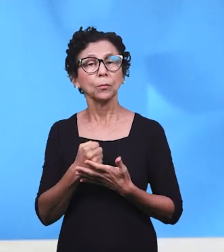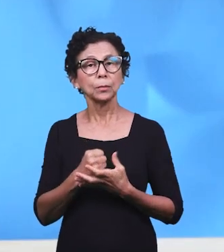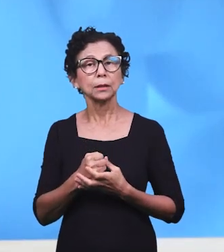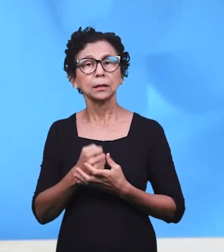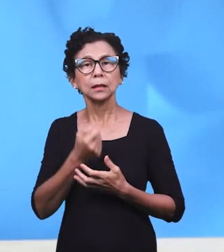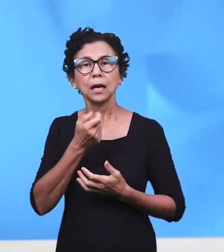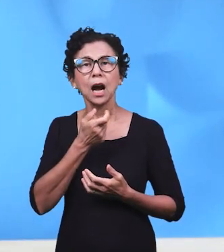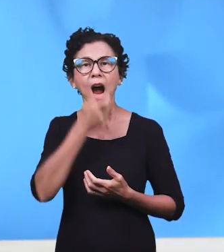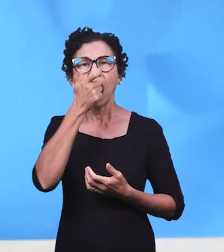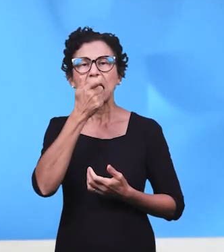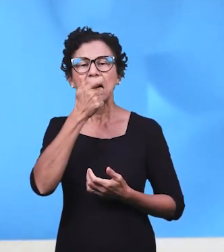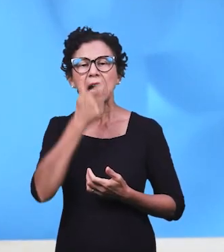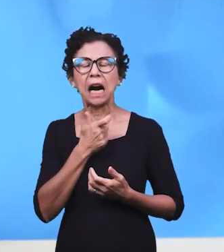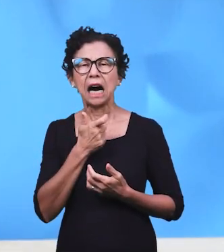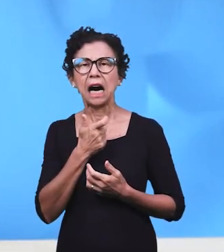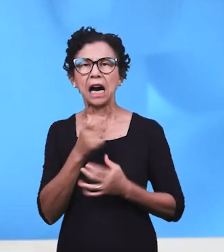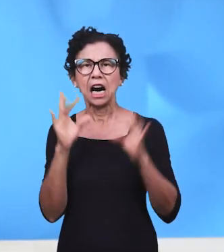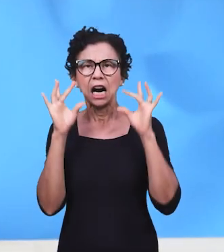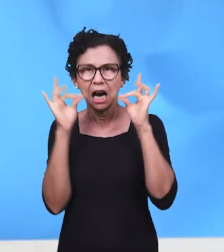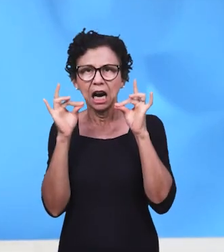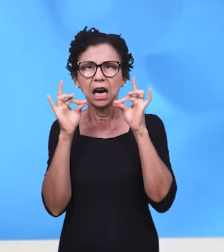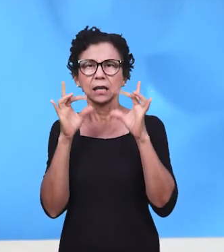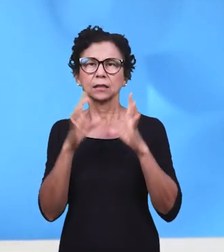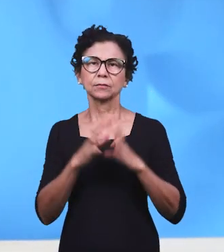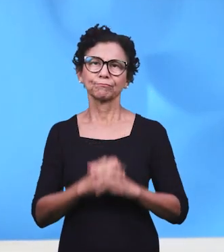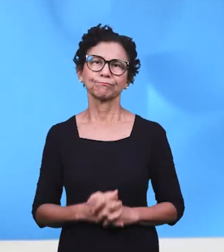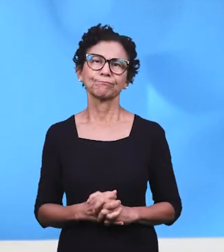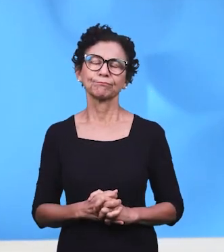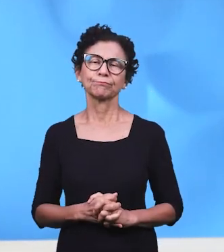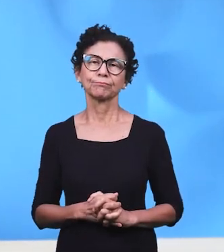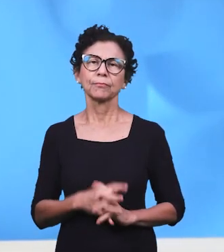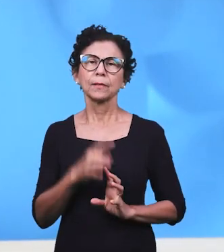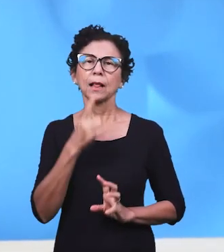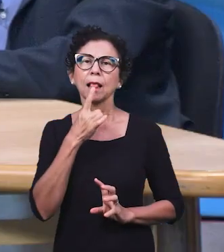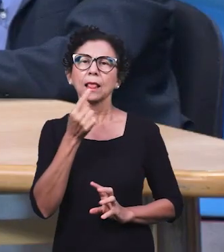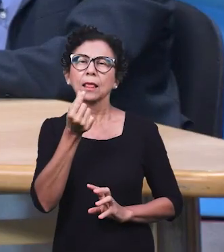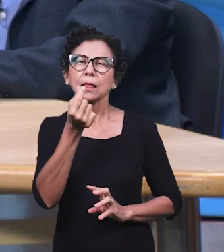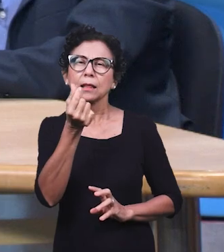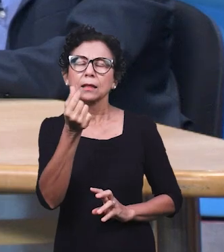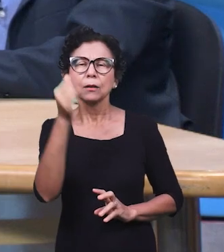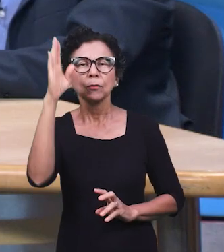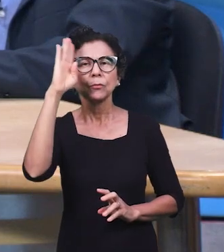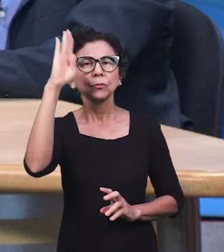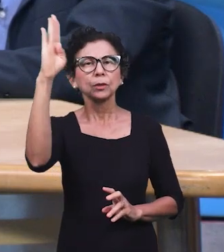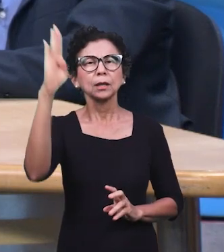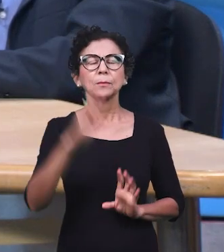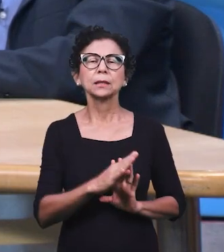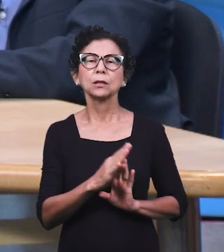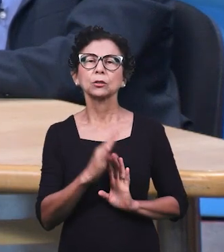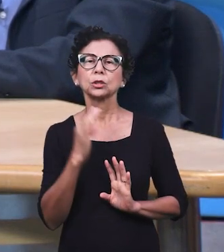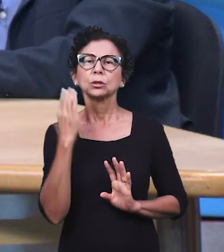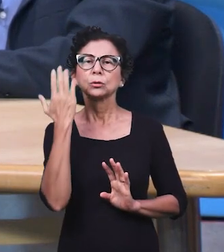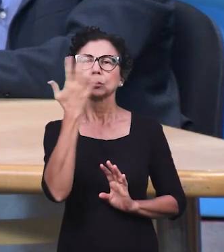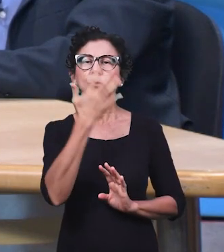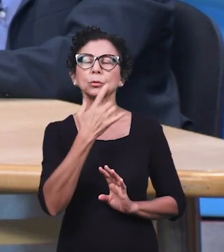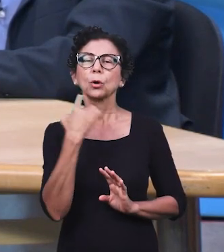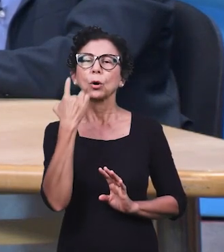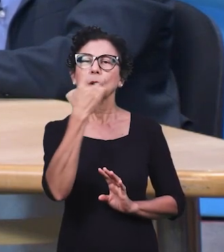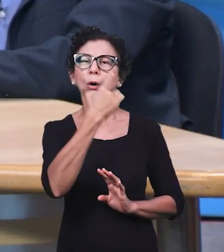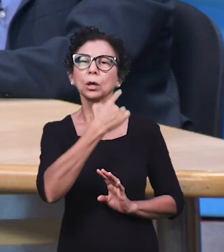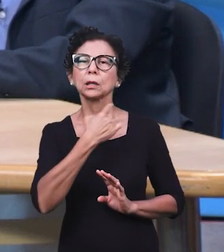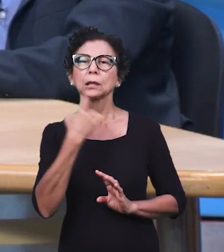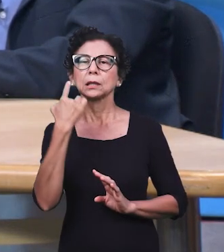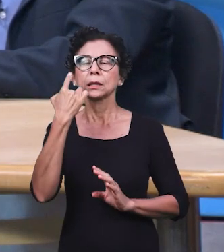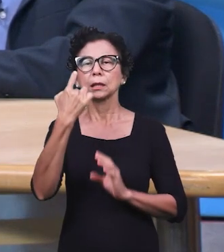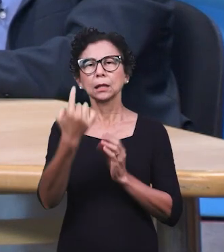fique fixa. Então a saliva, pastor, ele tem um papel fundamental também na manutenção da nossa boca. Temos que